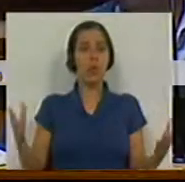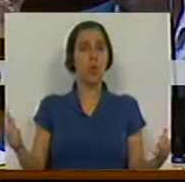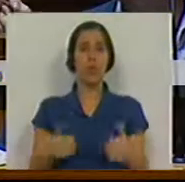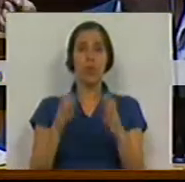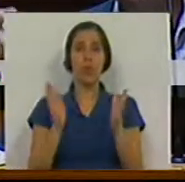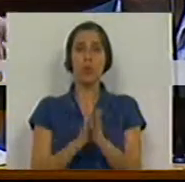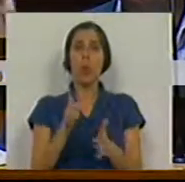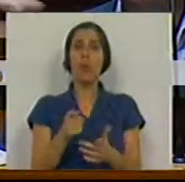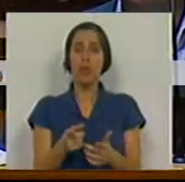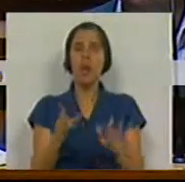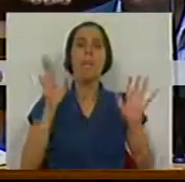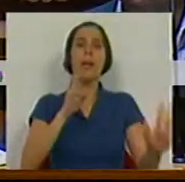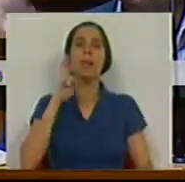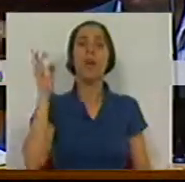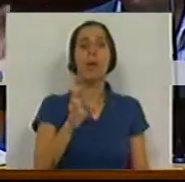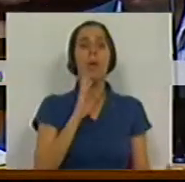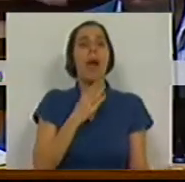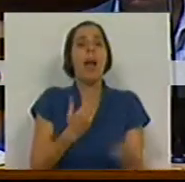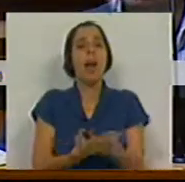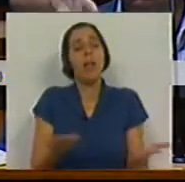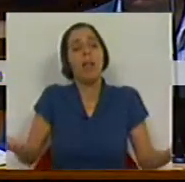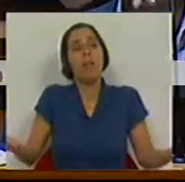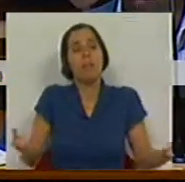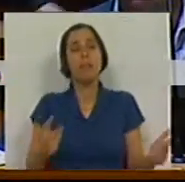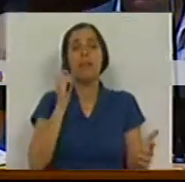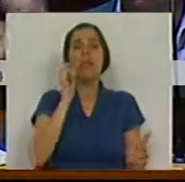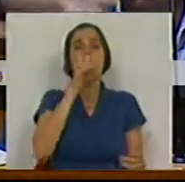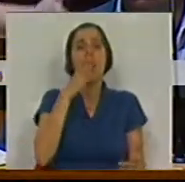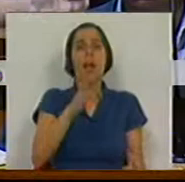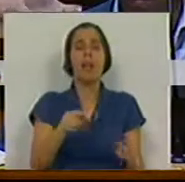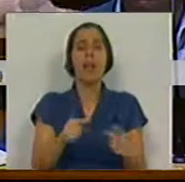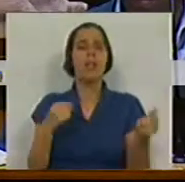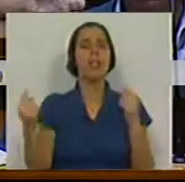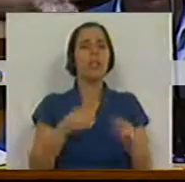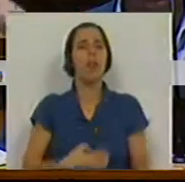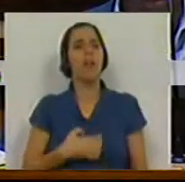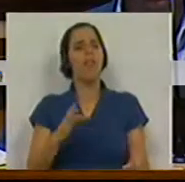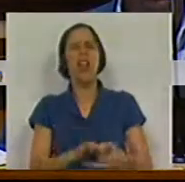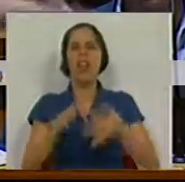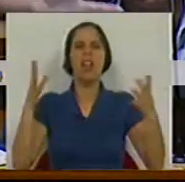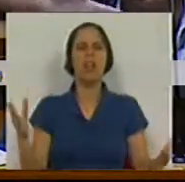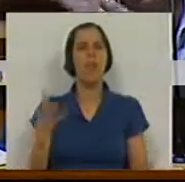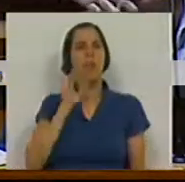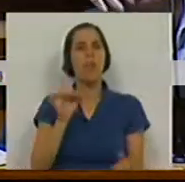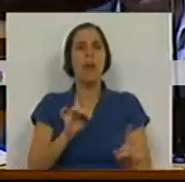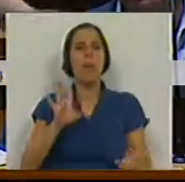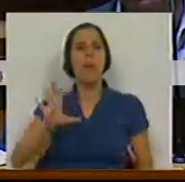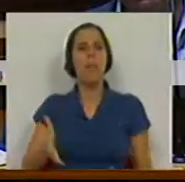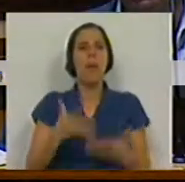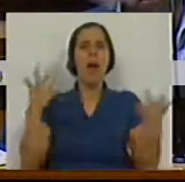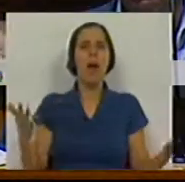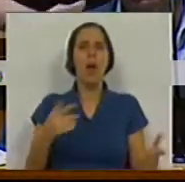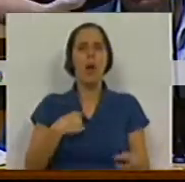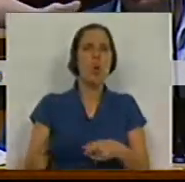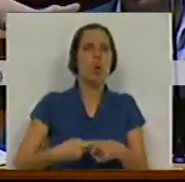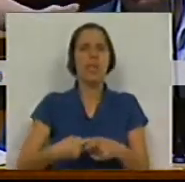estas necessidades, mas a resposta que dá é a resposta de quem diz: este debate não faz sentido, é irrelevante para a região, não